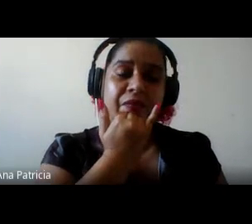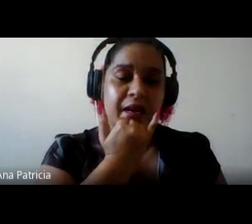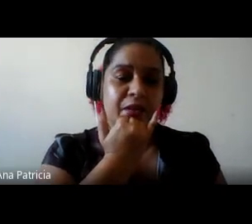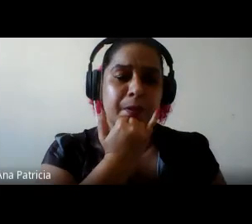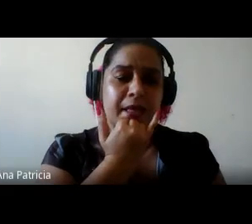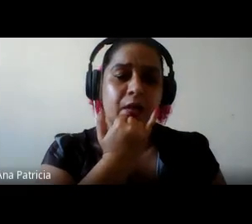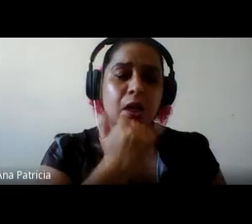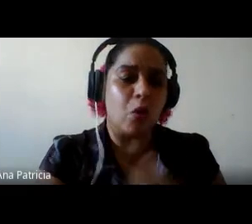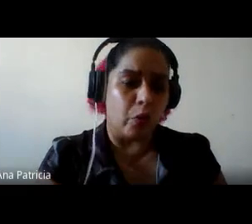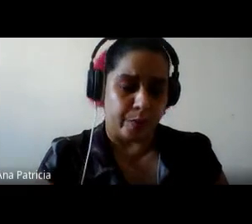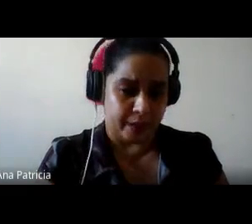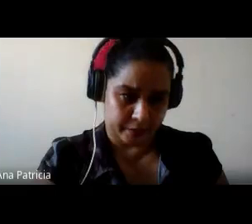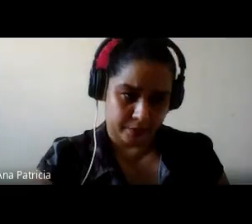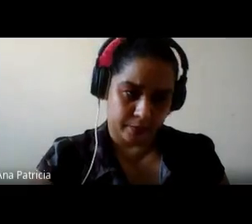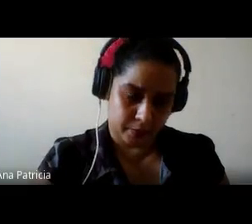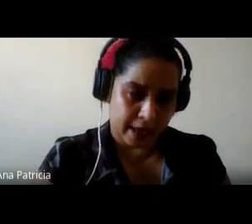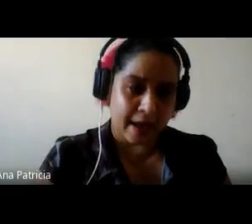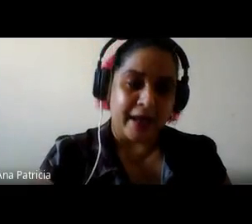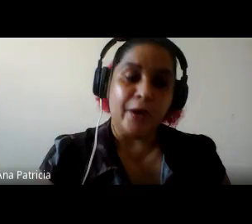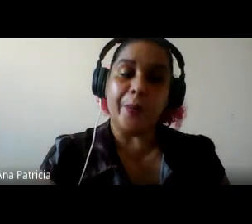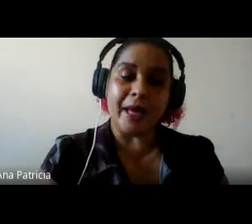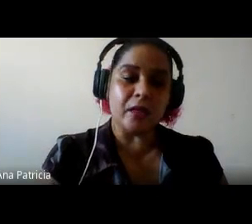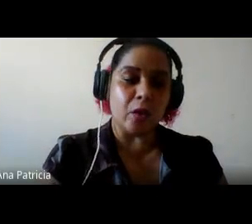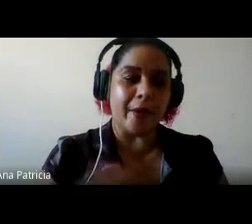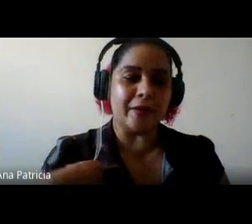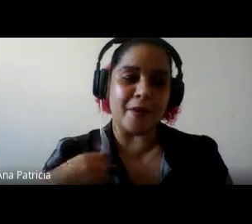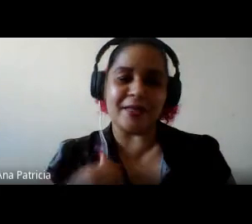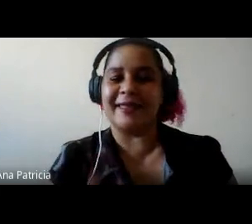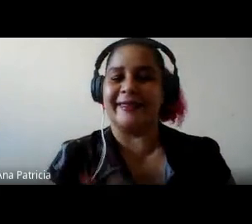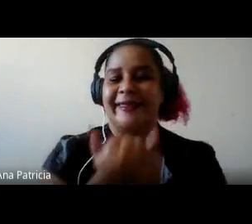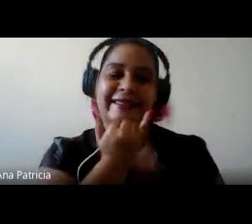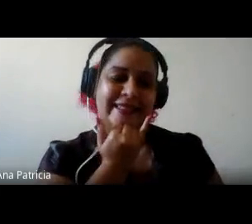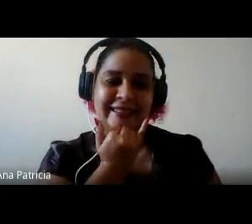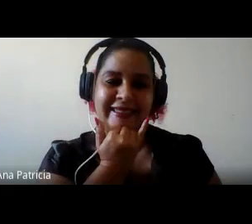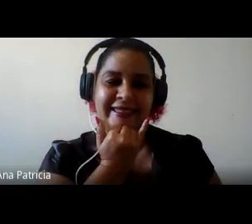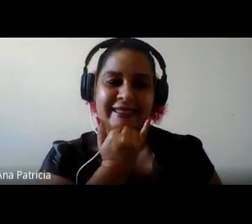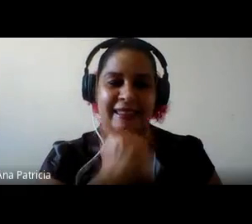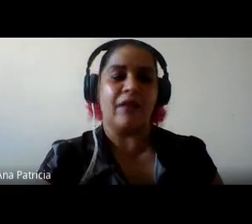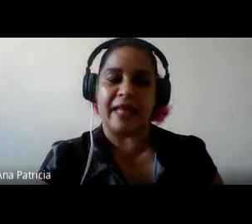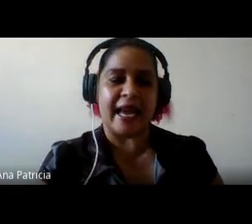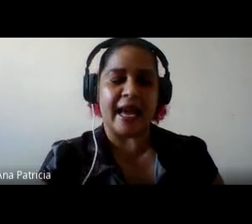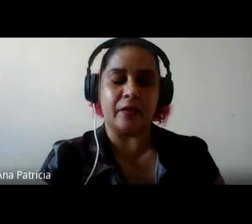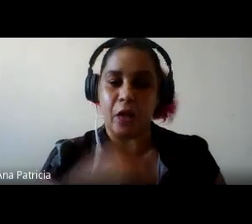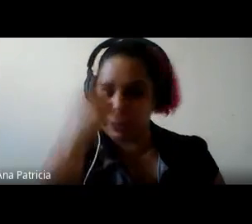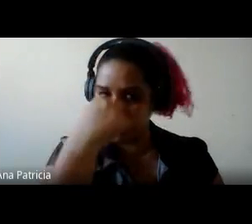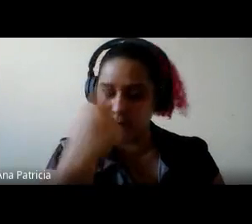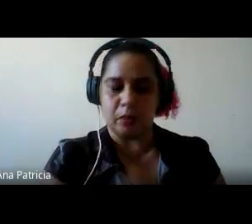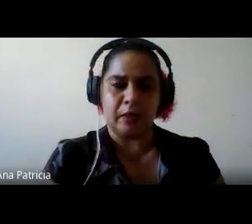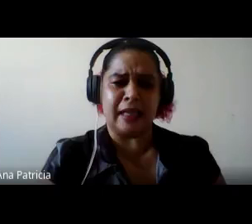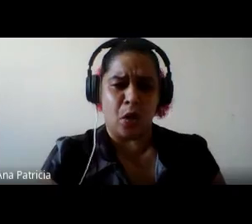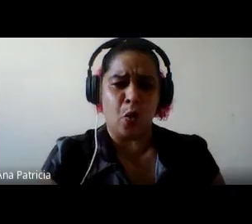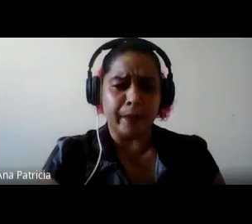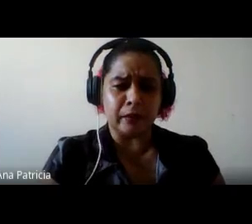E faz uma expressão de culpa, tá? Não pede desculpa com deboche assim. Não vai dar errado. A